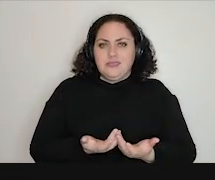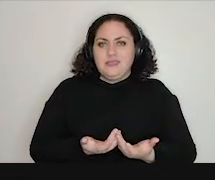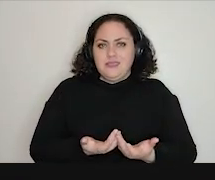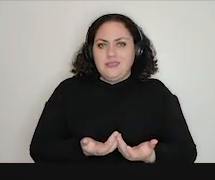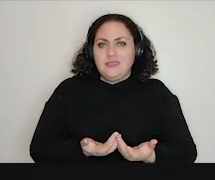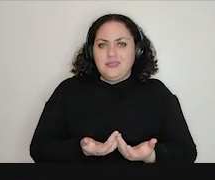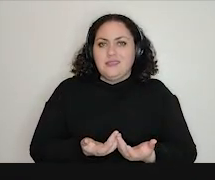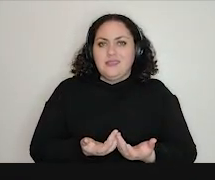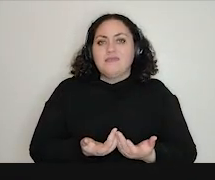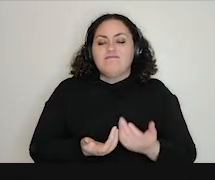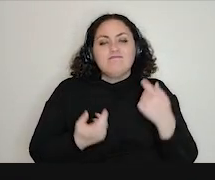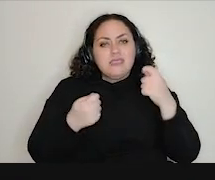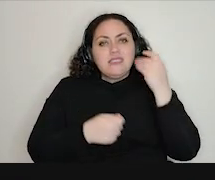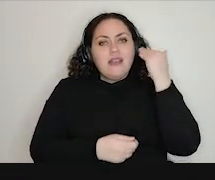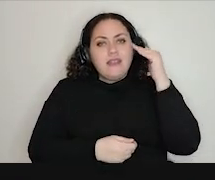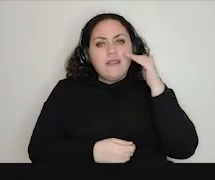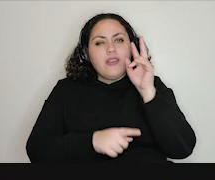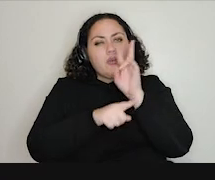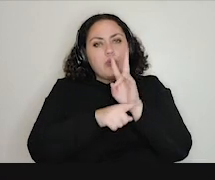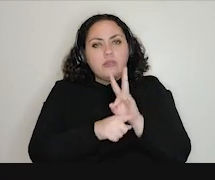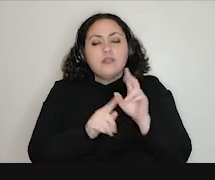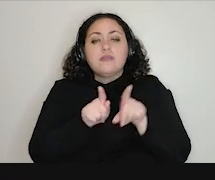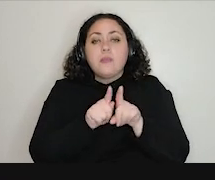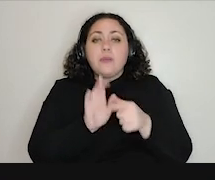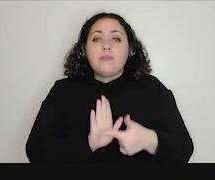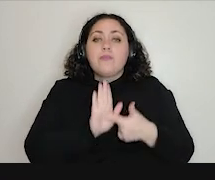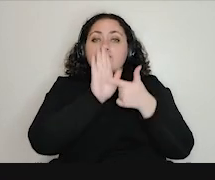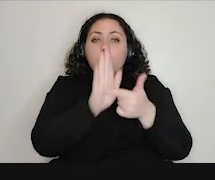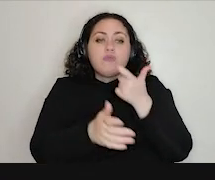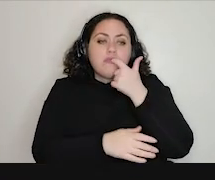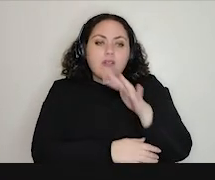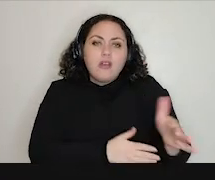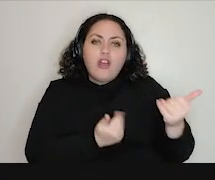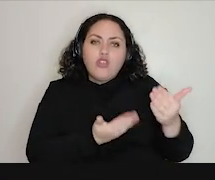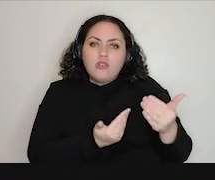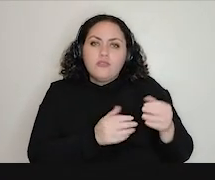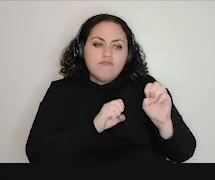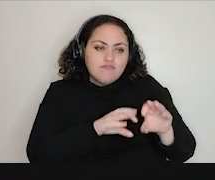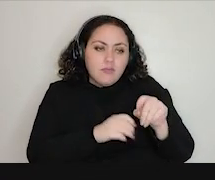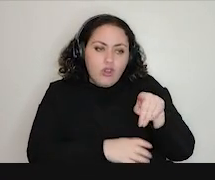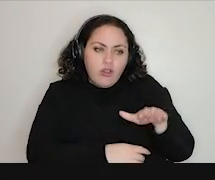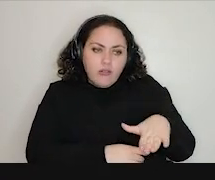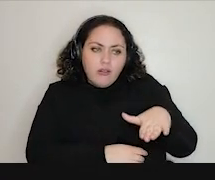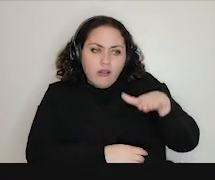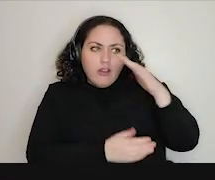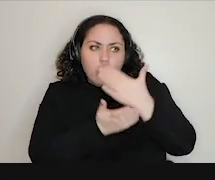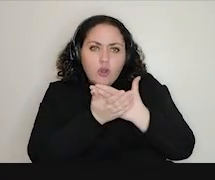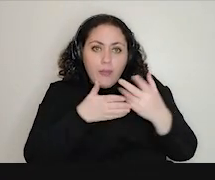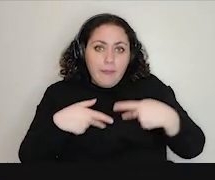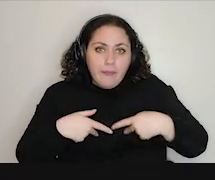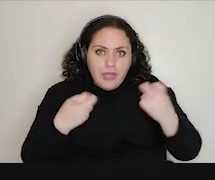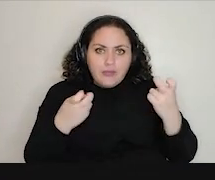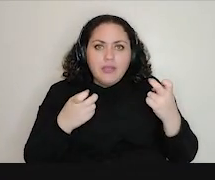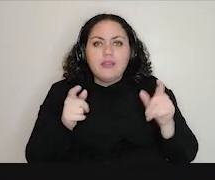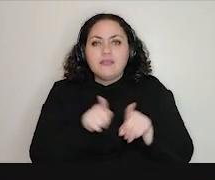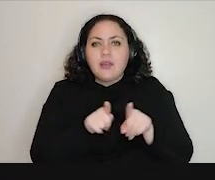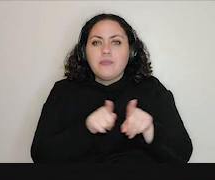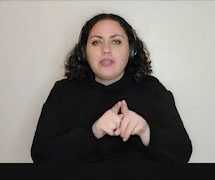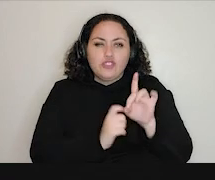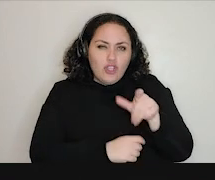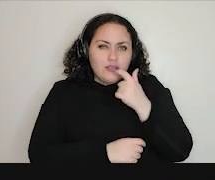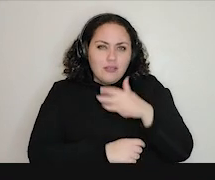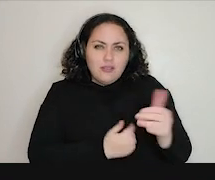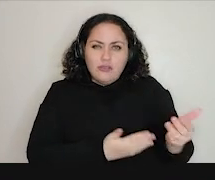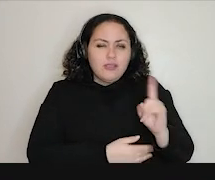esse cuidado e mostrar para essas crianças, para esses adolescentes, quando eles se depararem com a situação, não só com eles, mas para as pessoas trans, que é